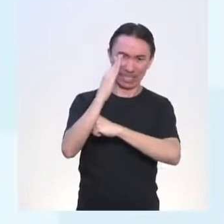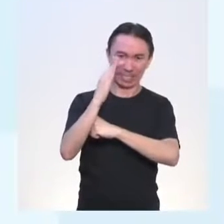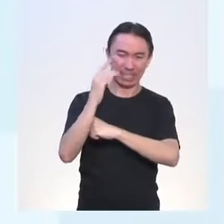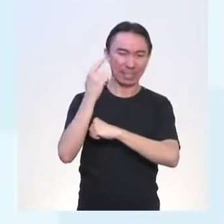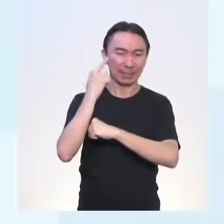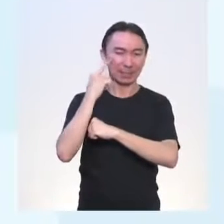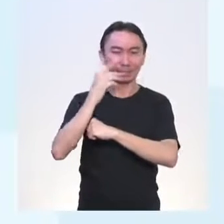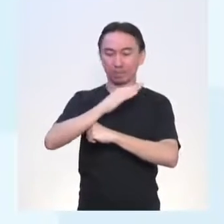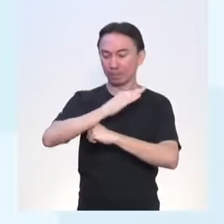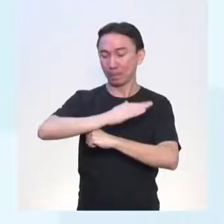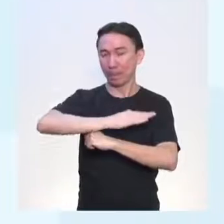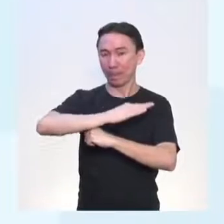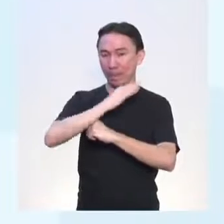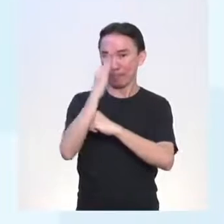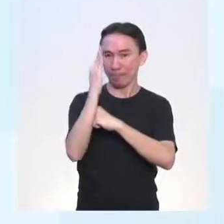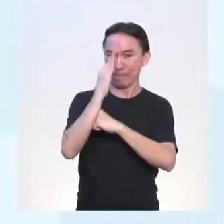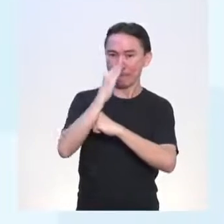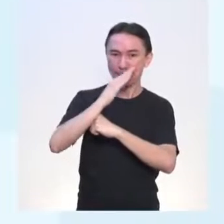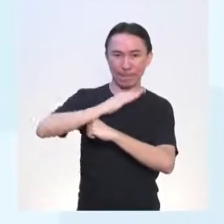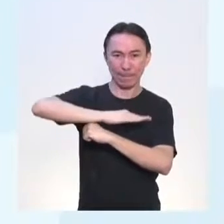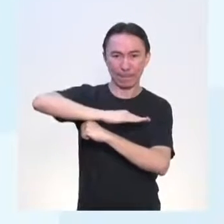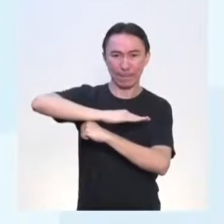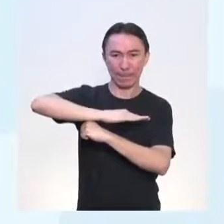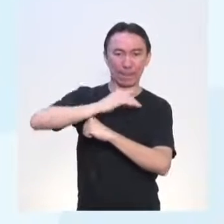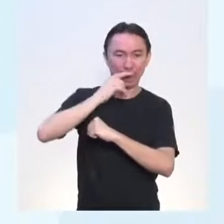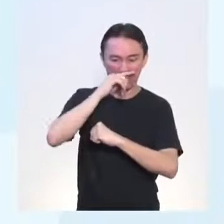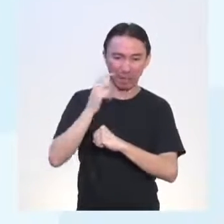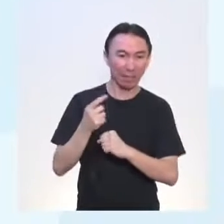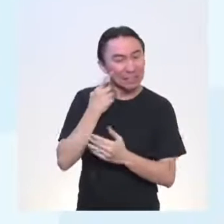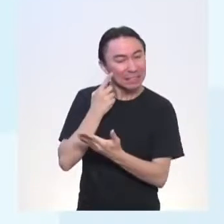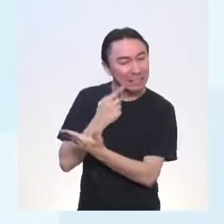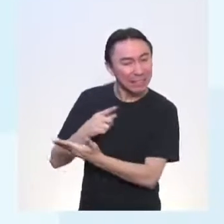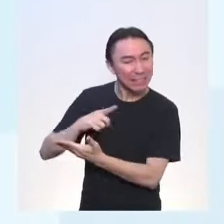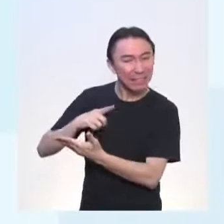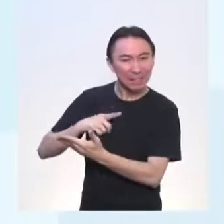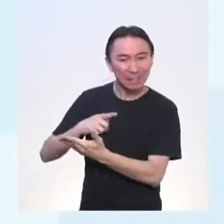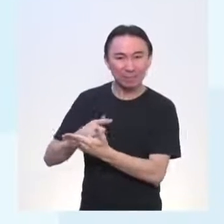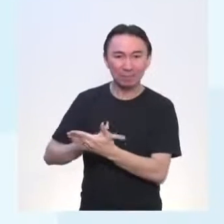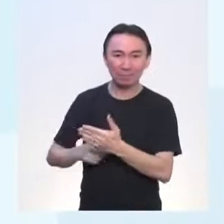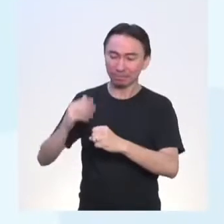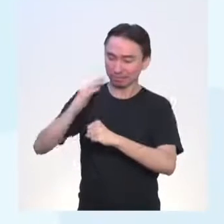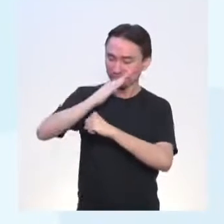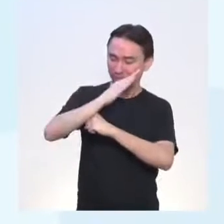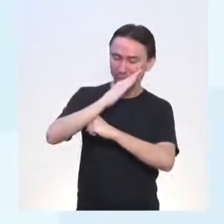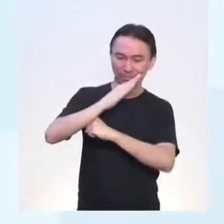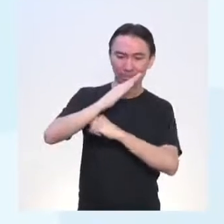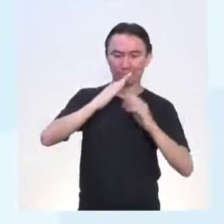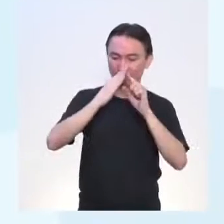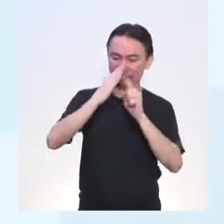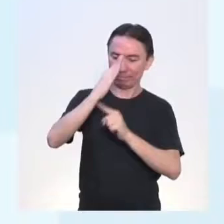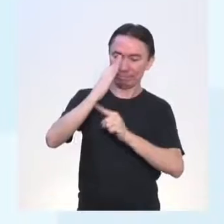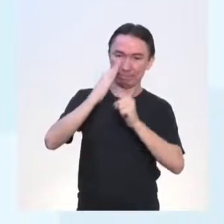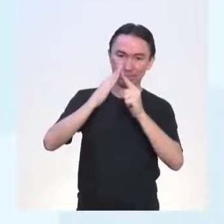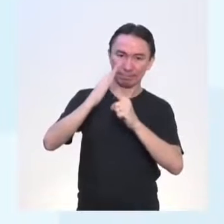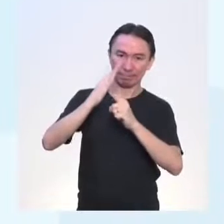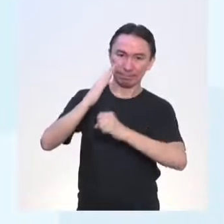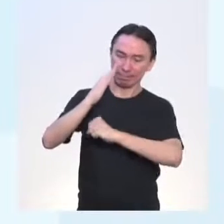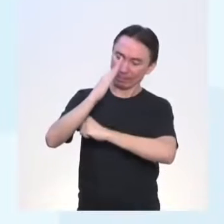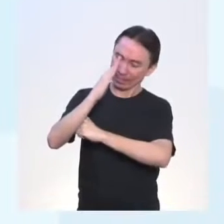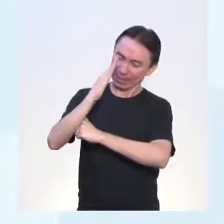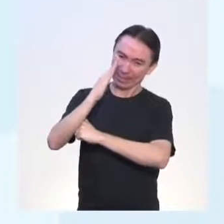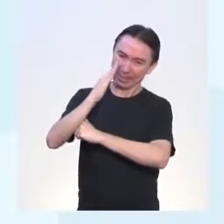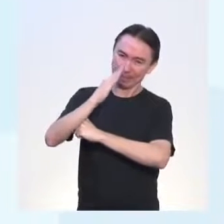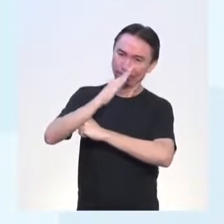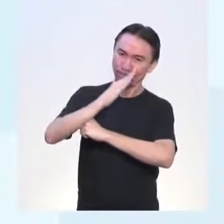cá, aproveitando aí um espaço entre o apoio e a mão, ele consegue fazer um trabalho